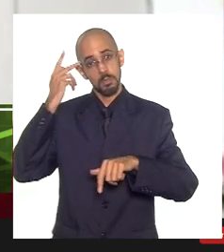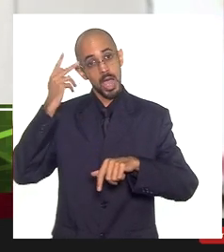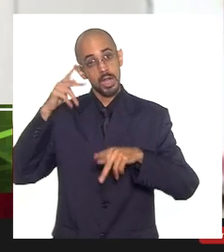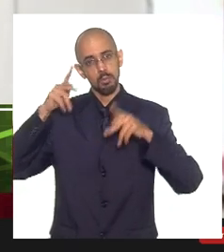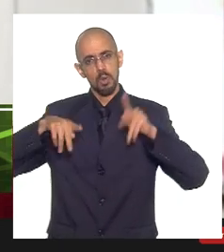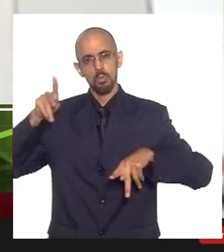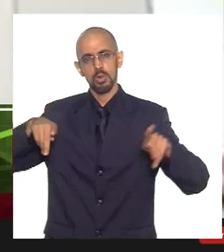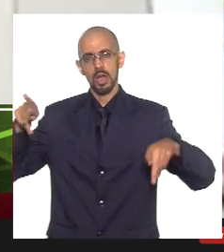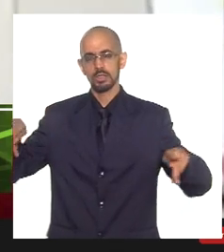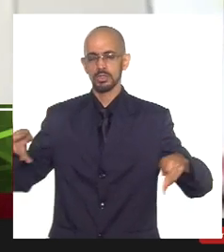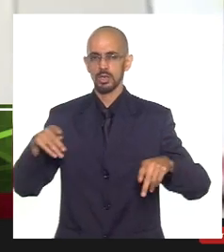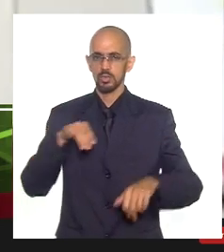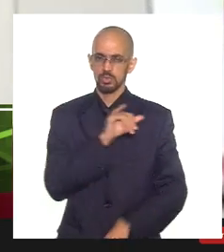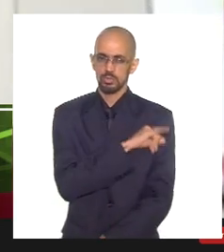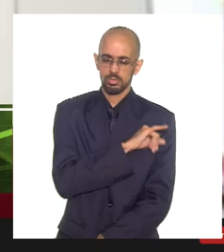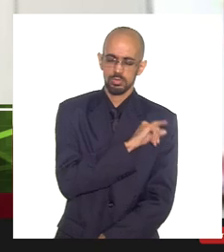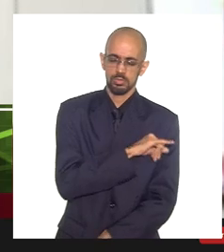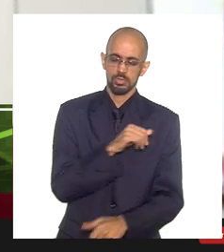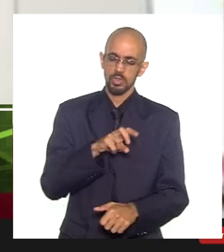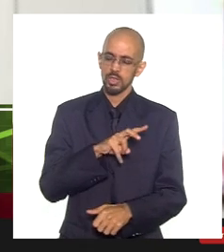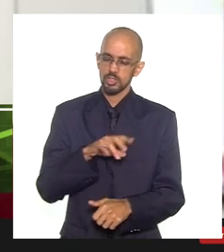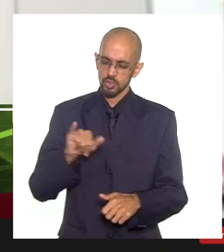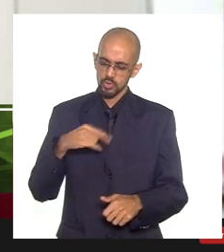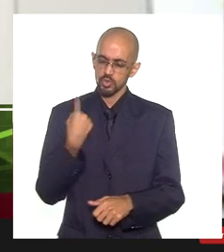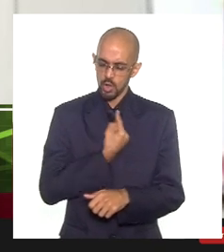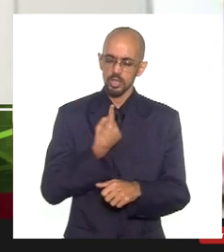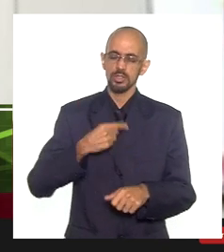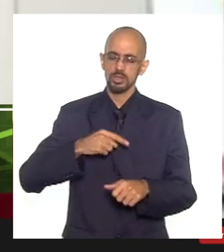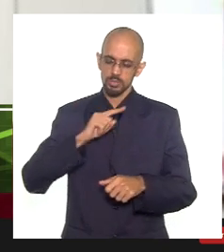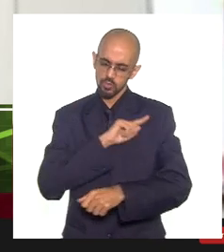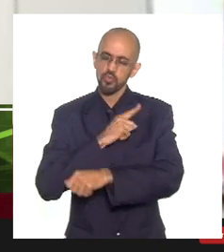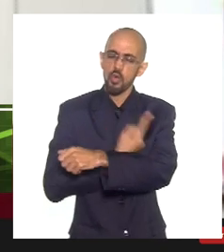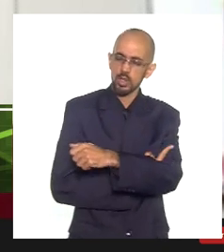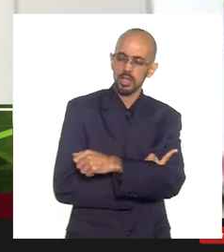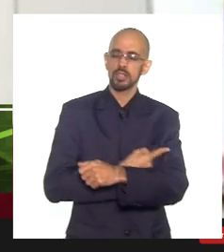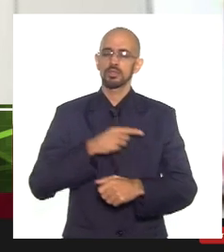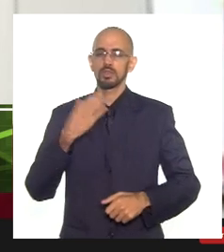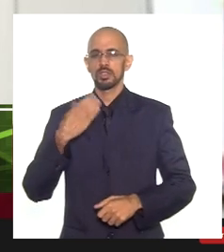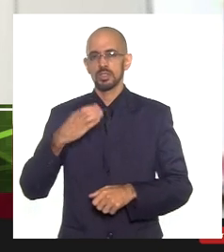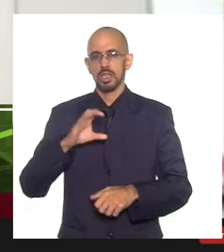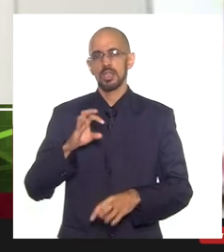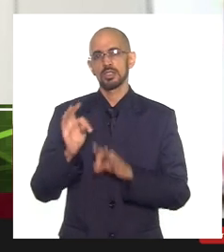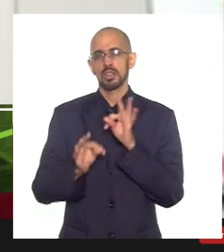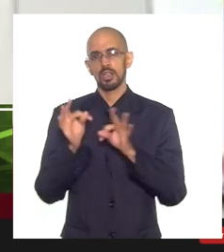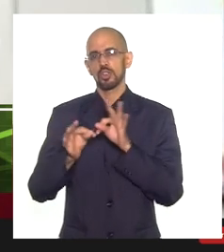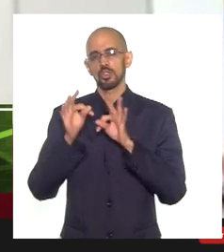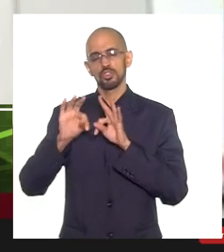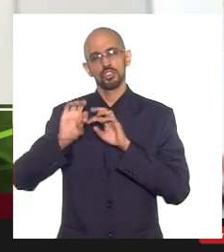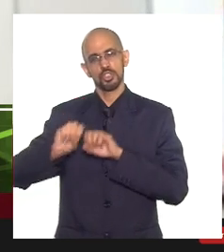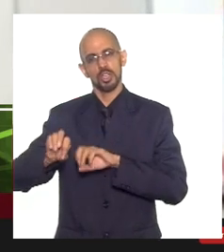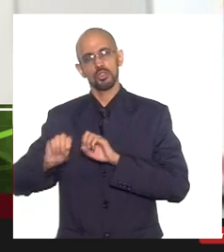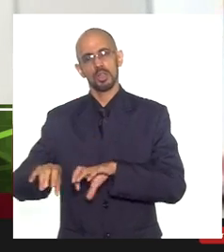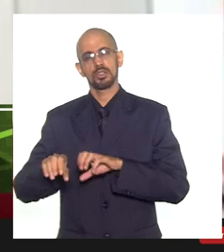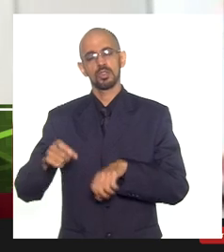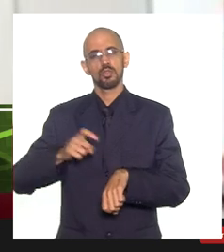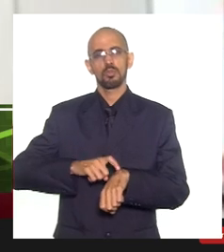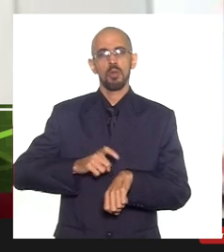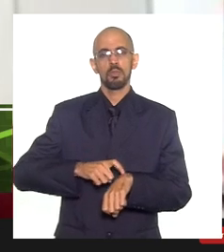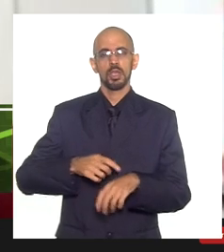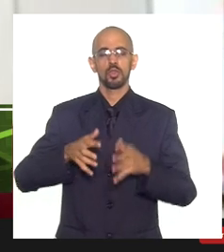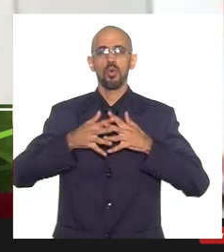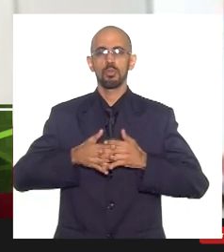atuando fortemente para fortalecer a educação ciência e tecnologia num momento tão difícil como esse que essa pandemia